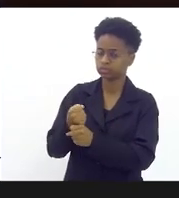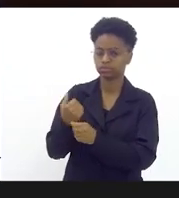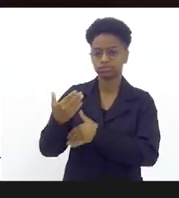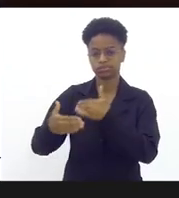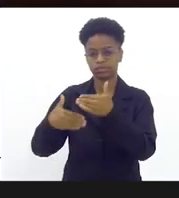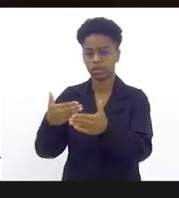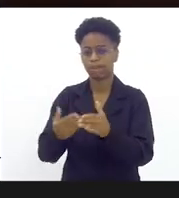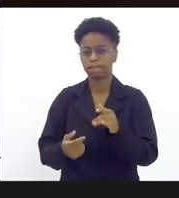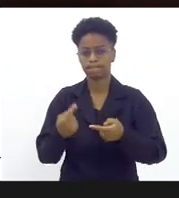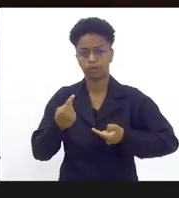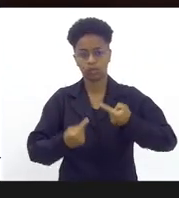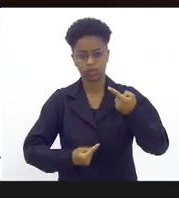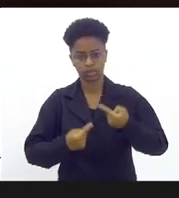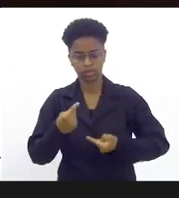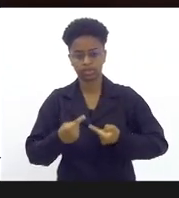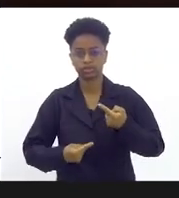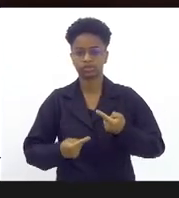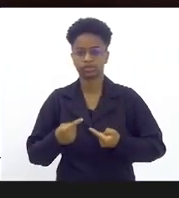políticas.